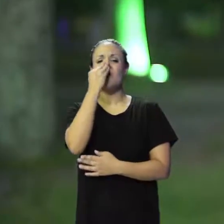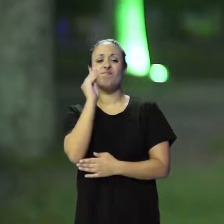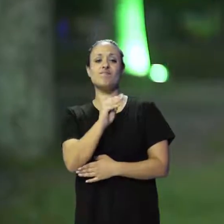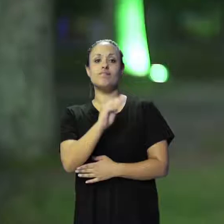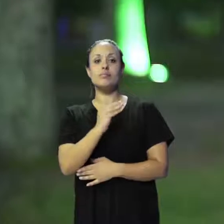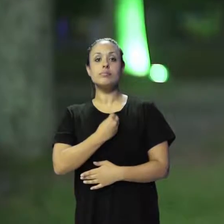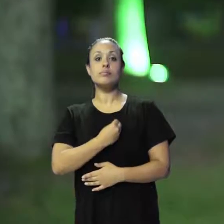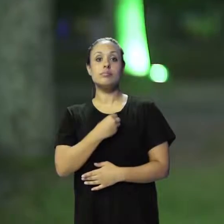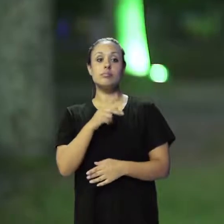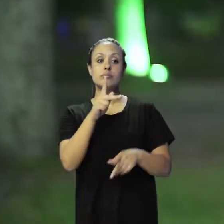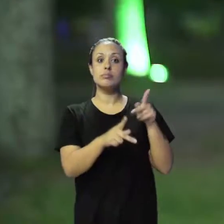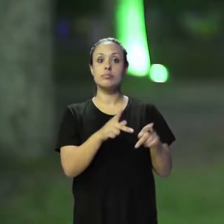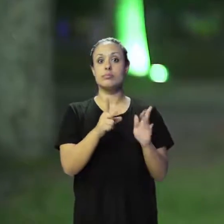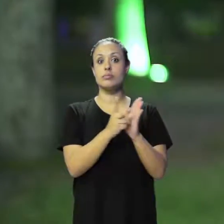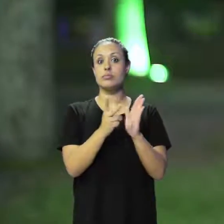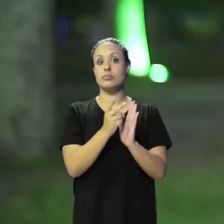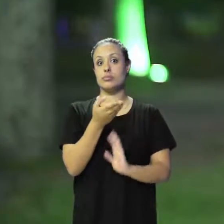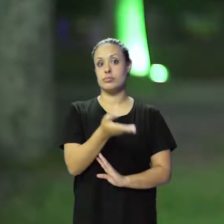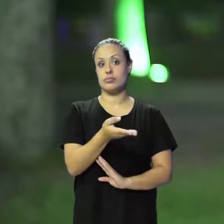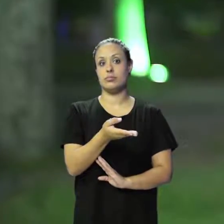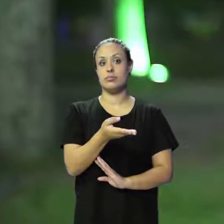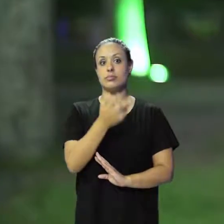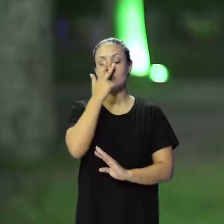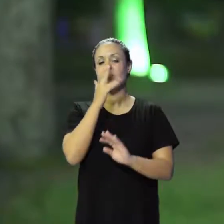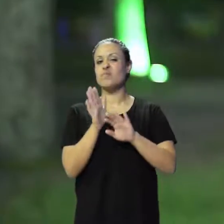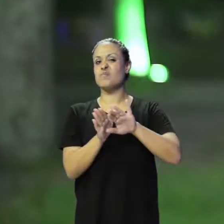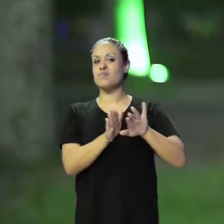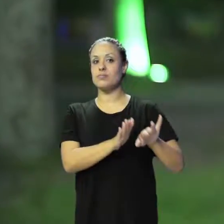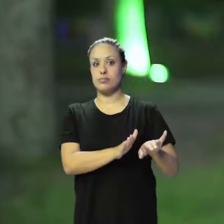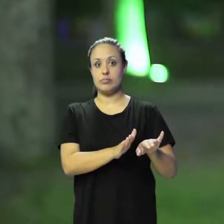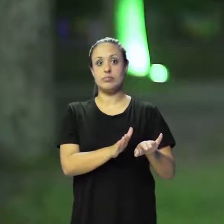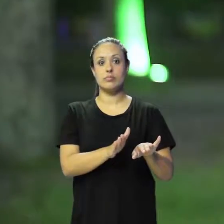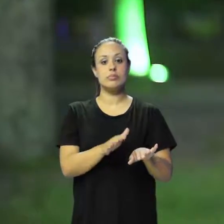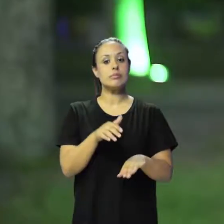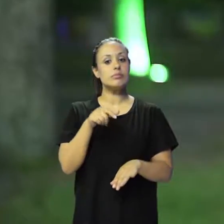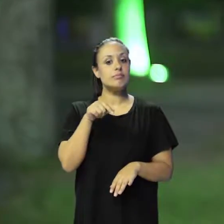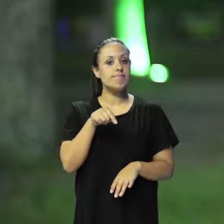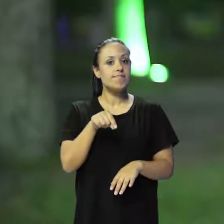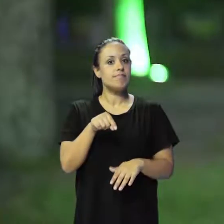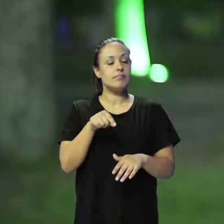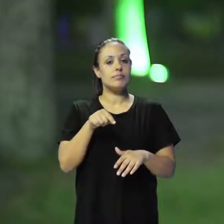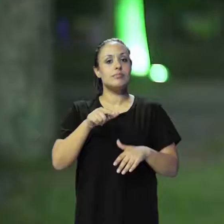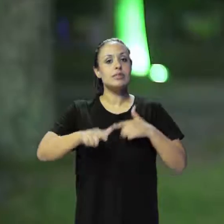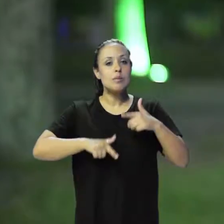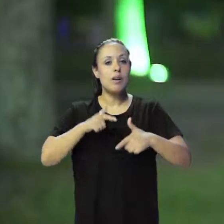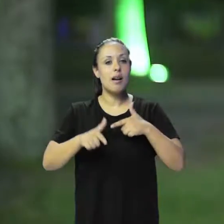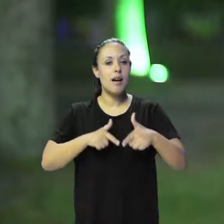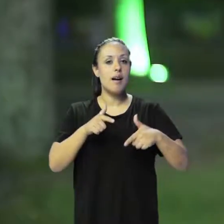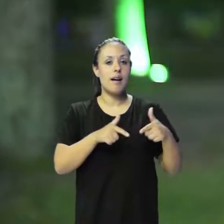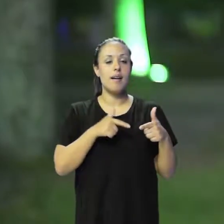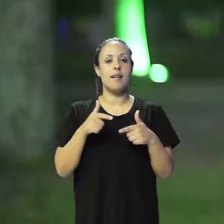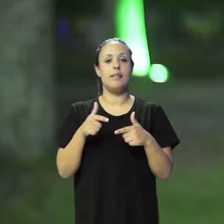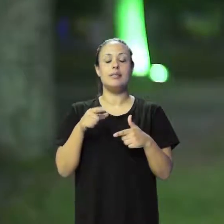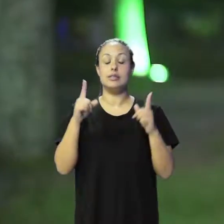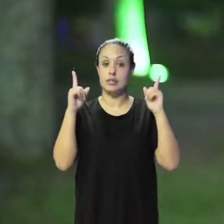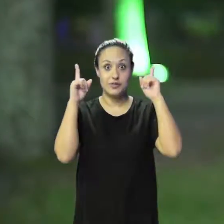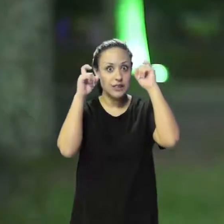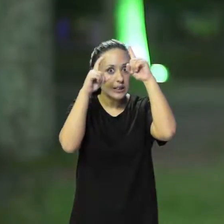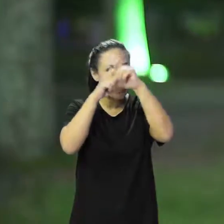muito forte da presença, da existência dos povos indígenas. Então o trabalho é